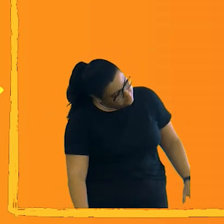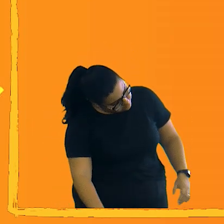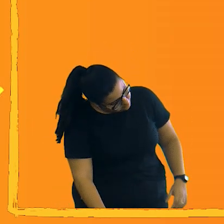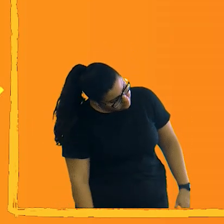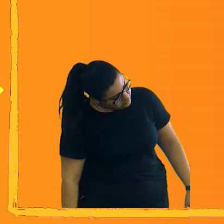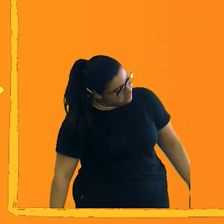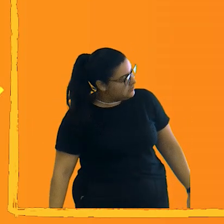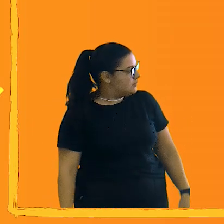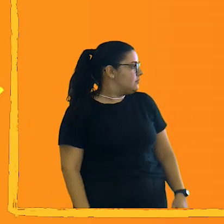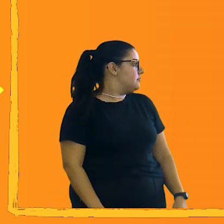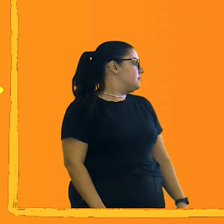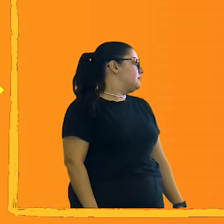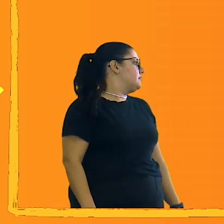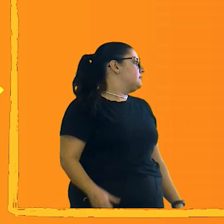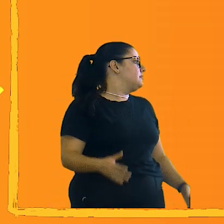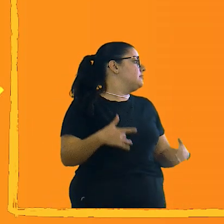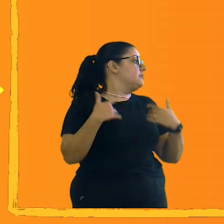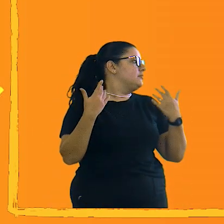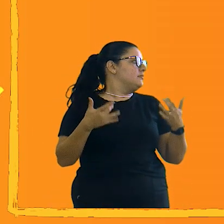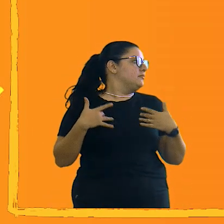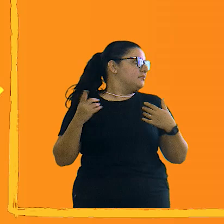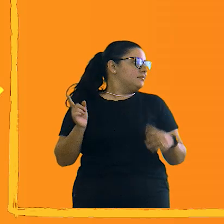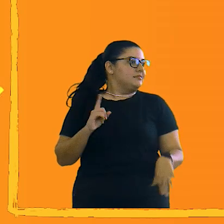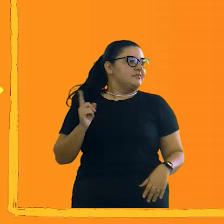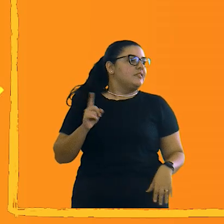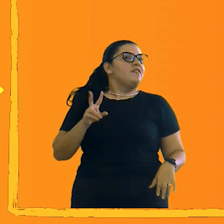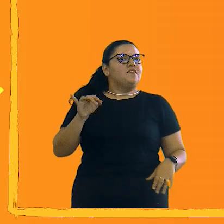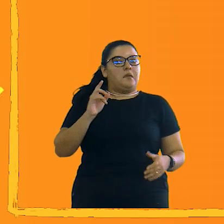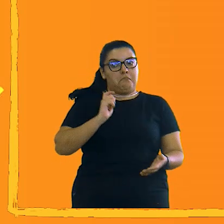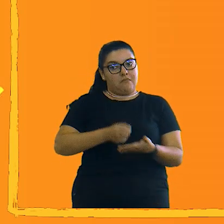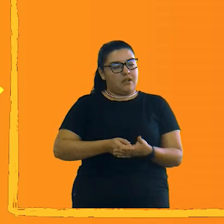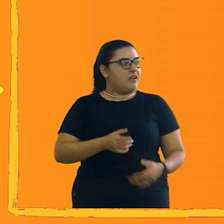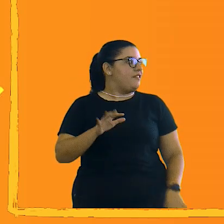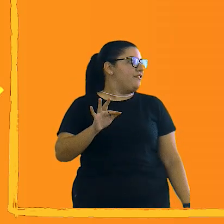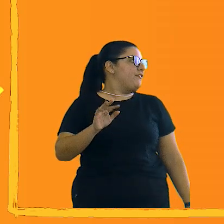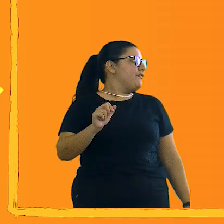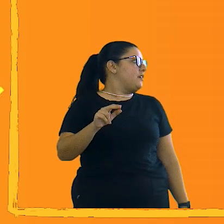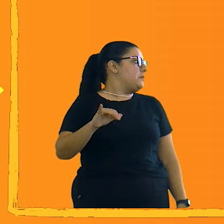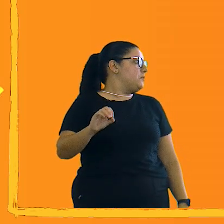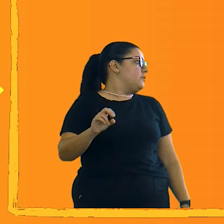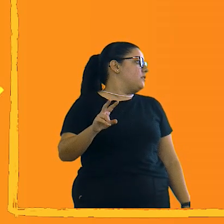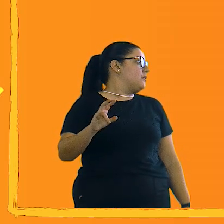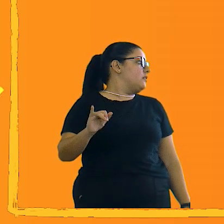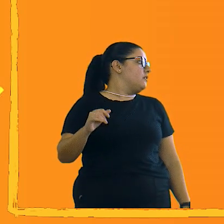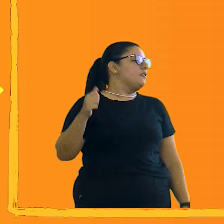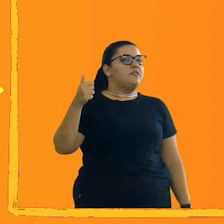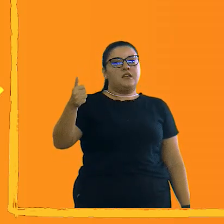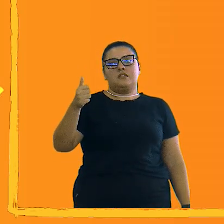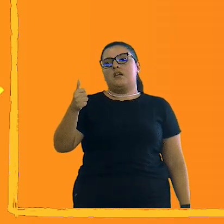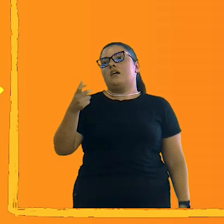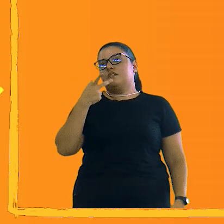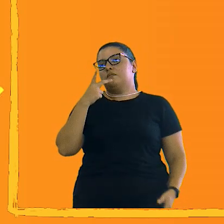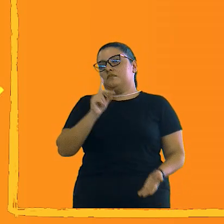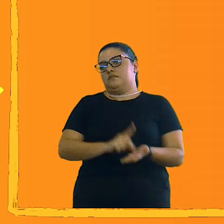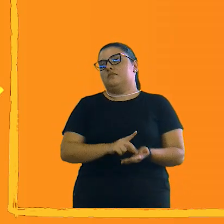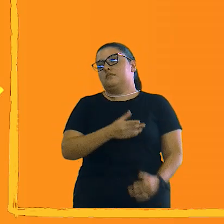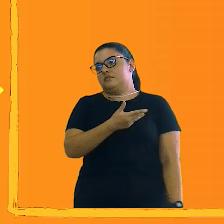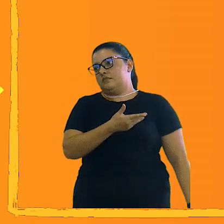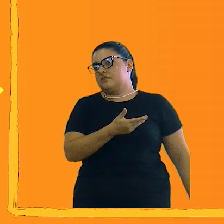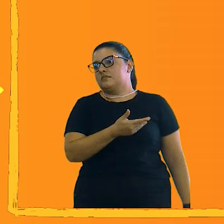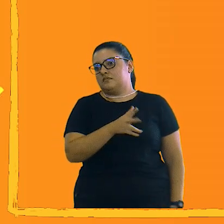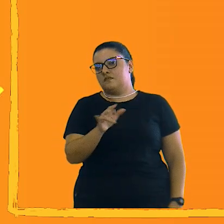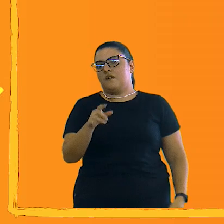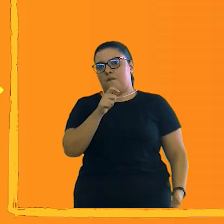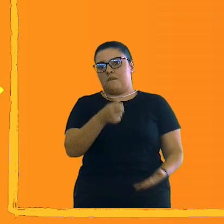vocês não se empolgaram não né gente Fábio é verdade olha aí ó viu